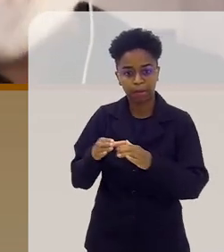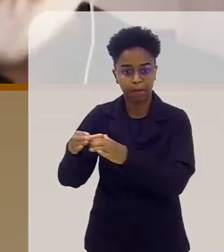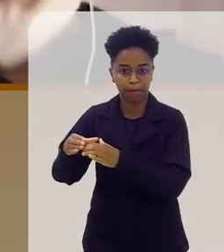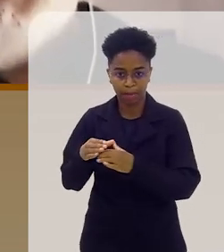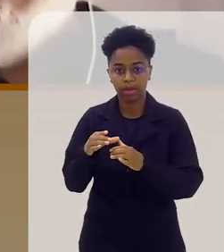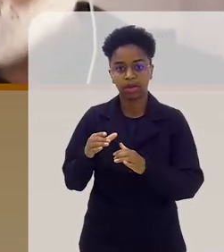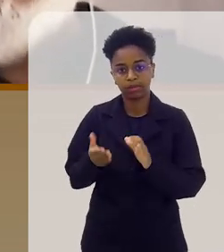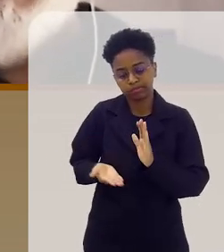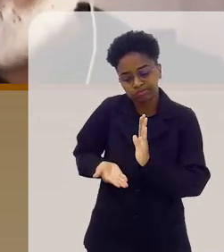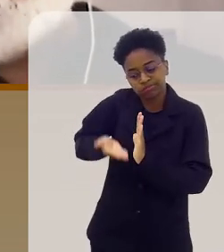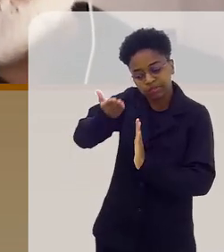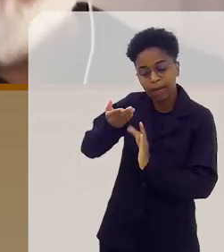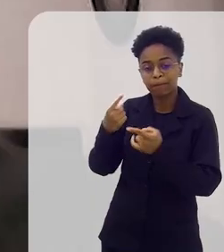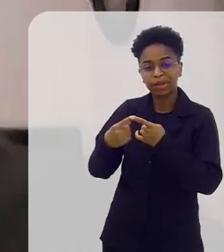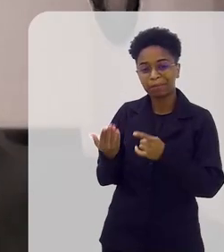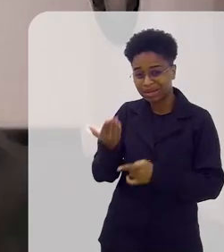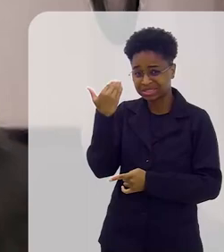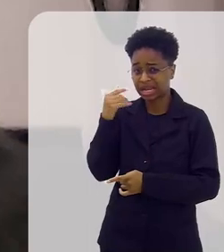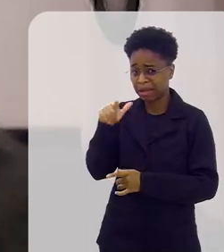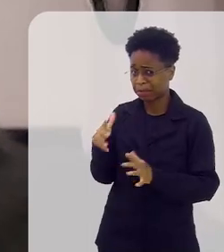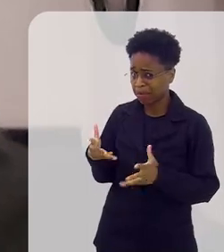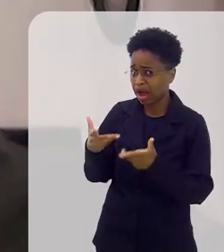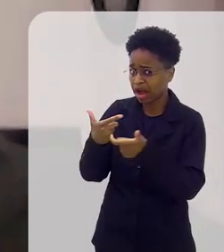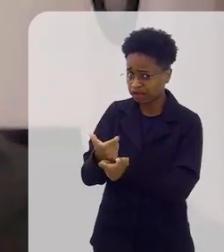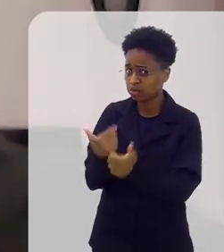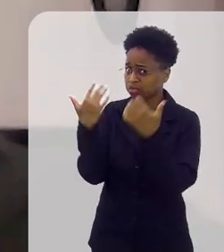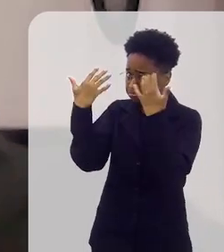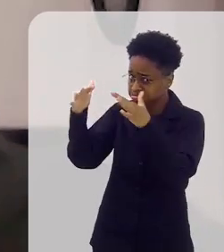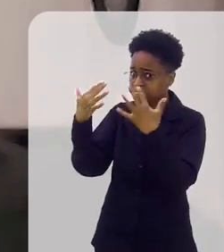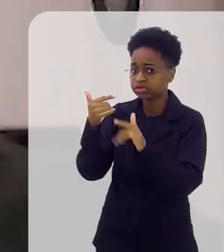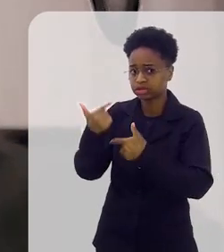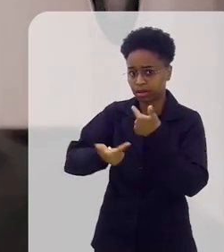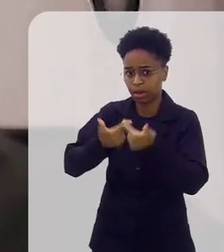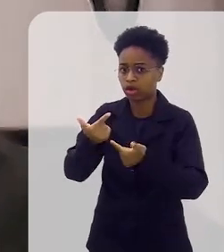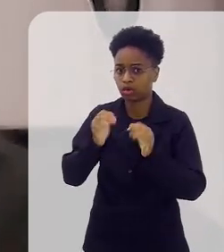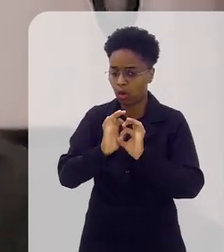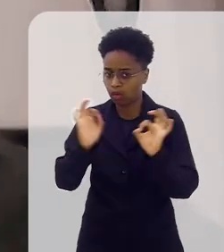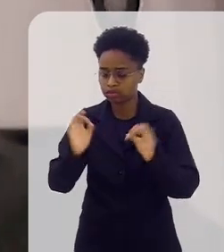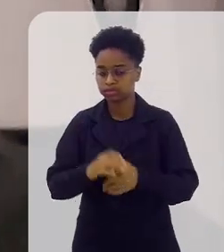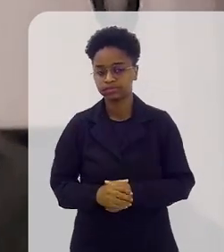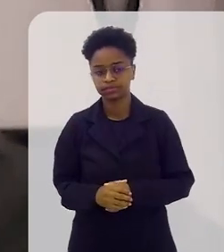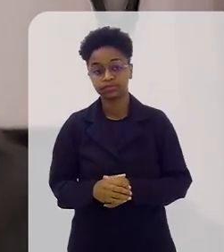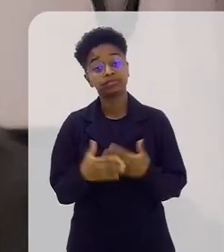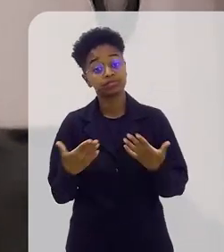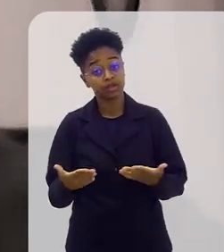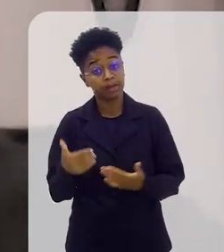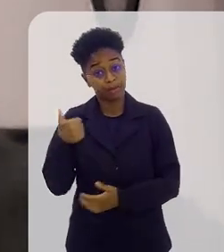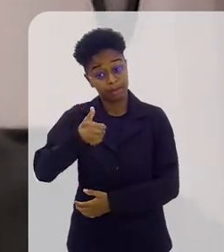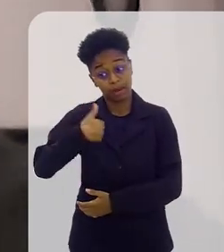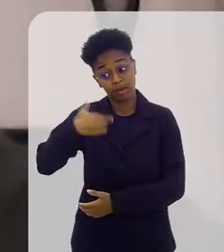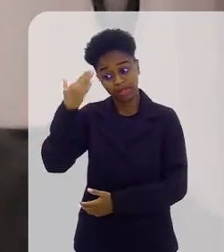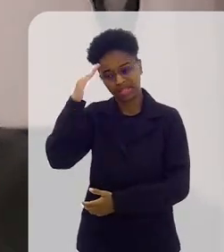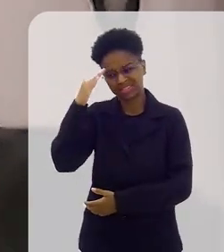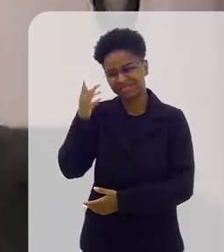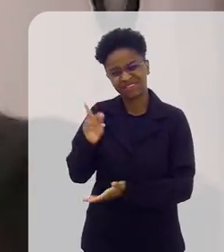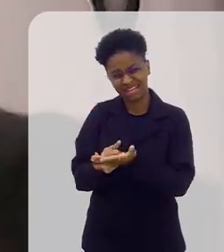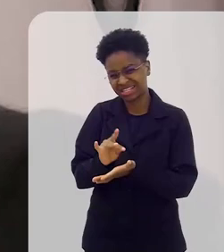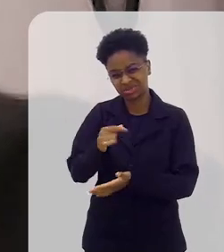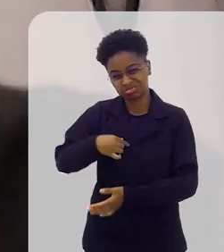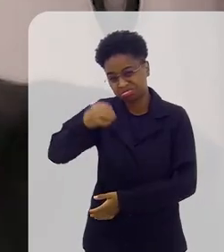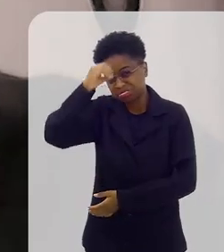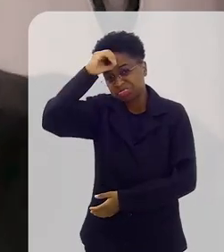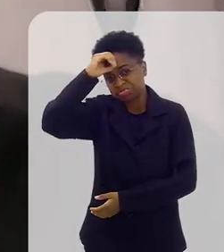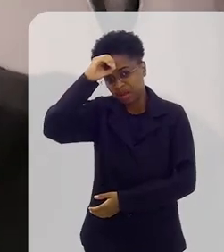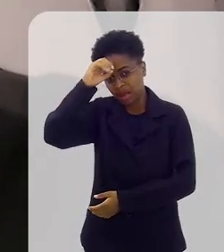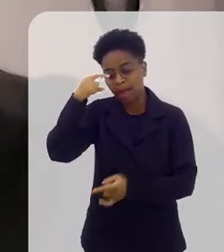O que para Caprichosos na época era assim, uma classificação excelente, né? E foi muito elogiado o trabalho, né? Então, ali, primeiro que eu entendi